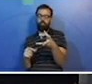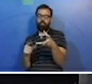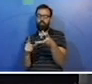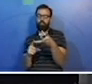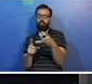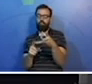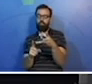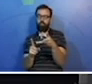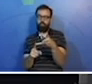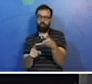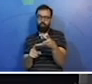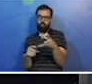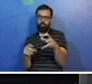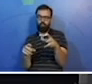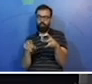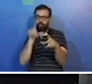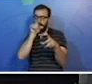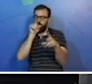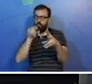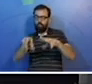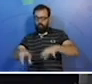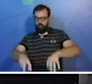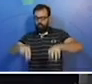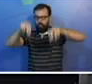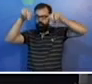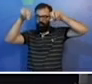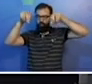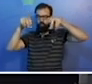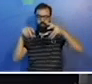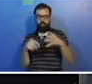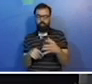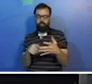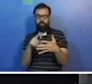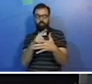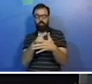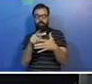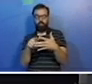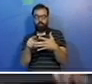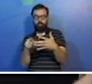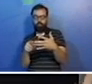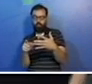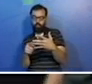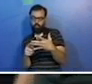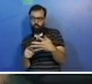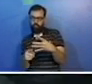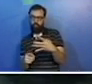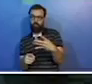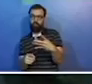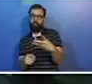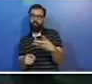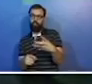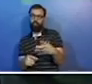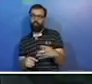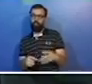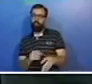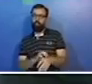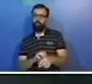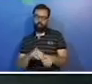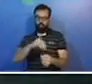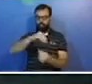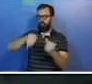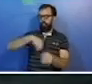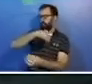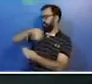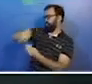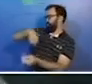é uma presa do gavião. Chegou aqui, acabou. Facinho, não é? Tá misturado,